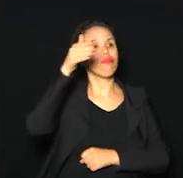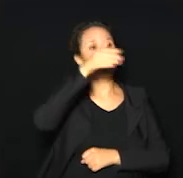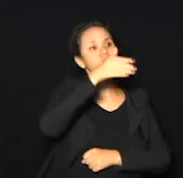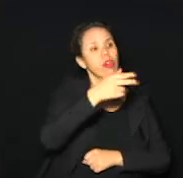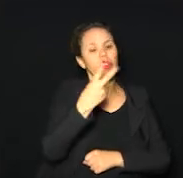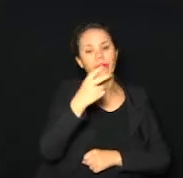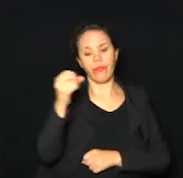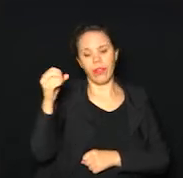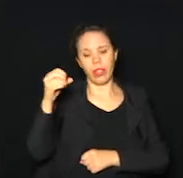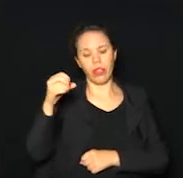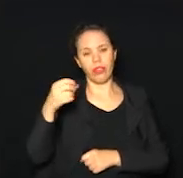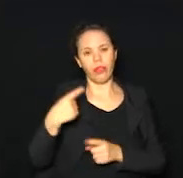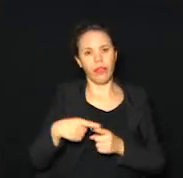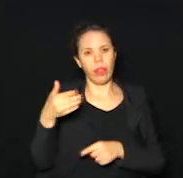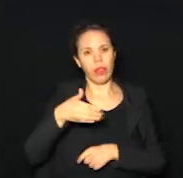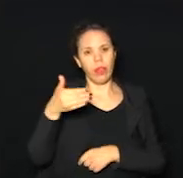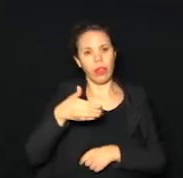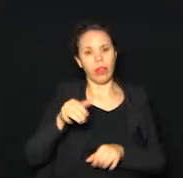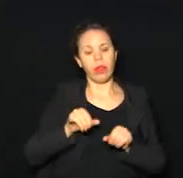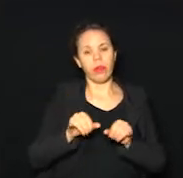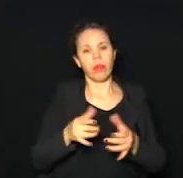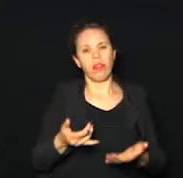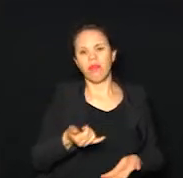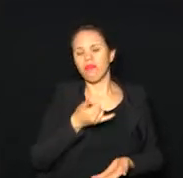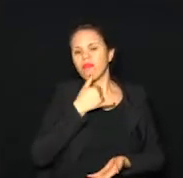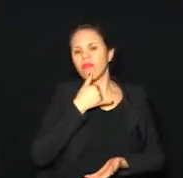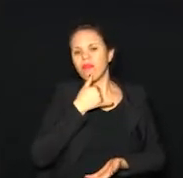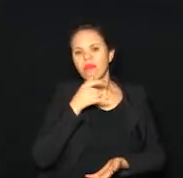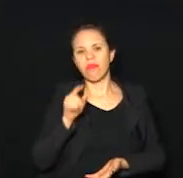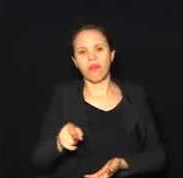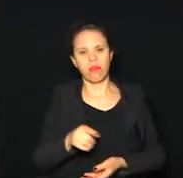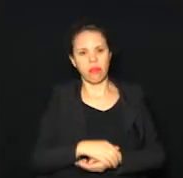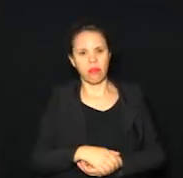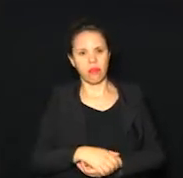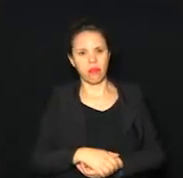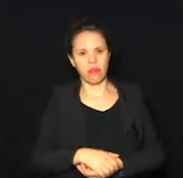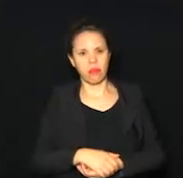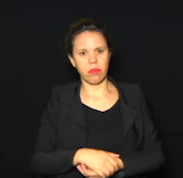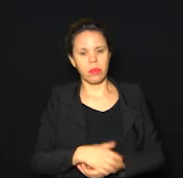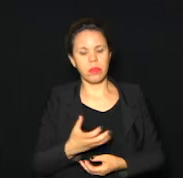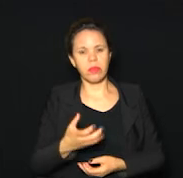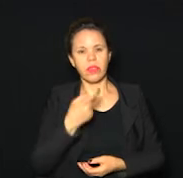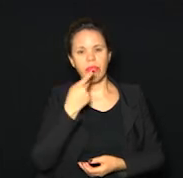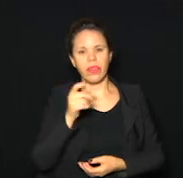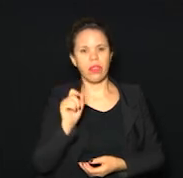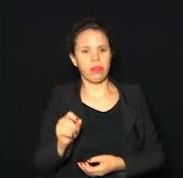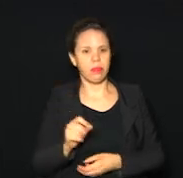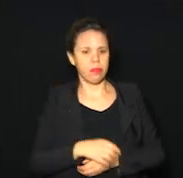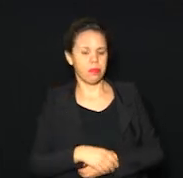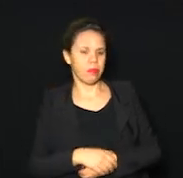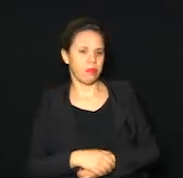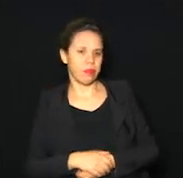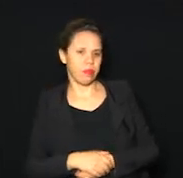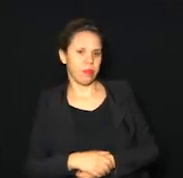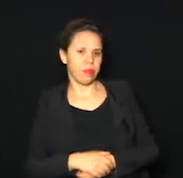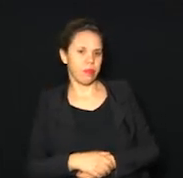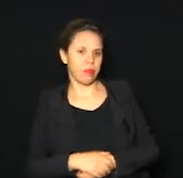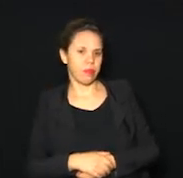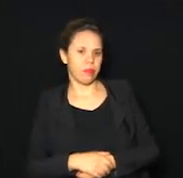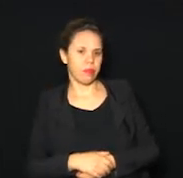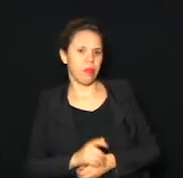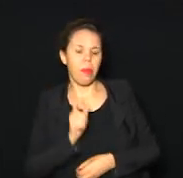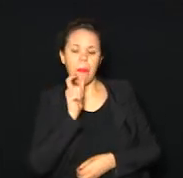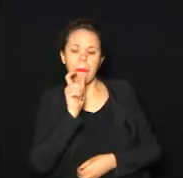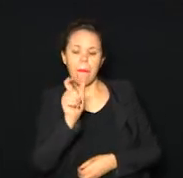no mercado. É lamentável isso, né? E eu queria destacar uma palavra